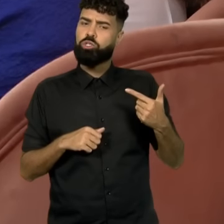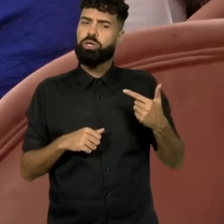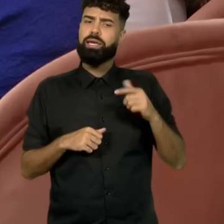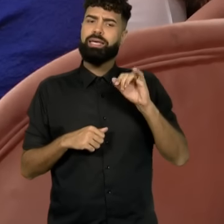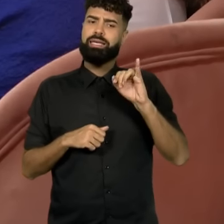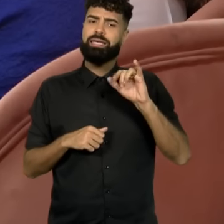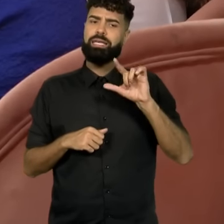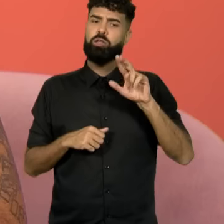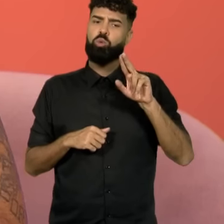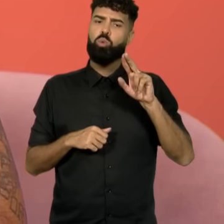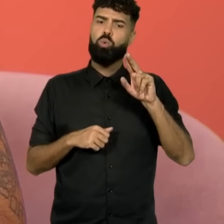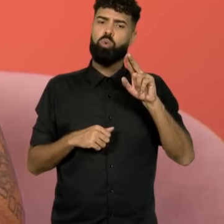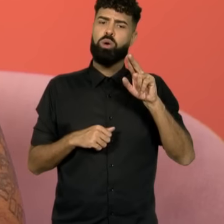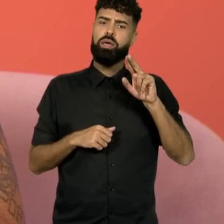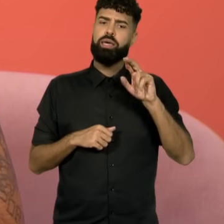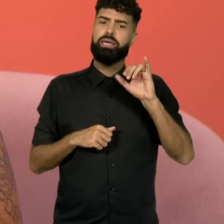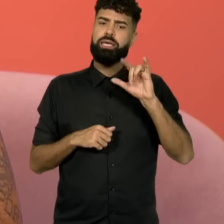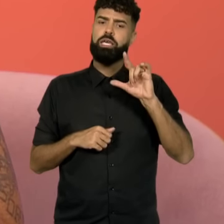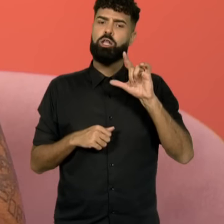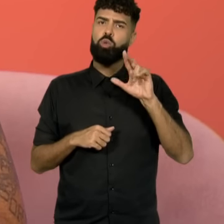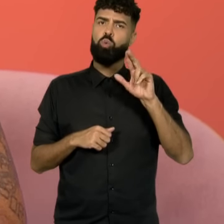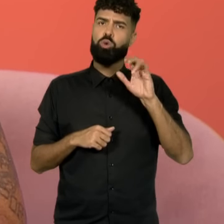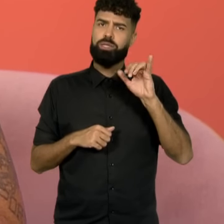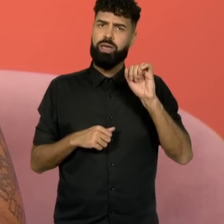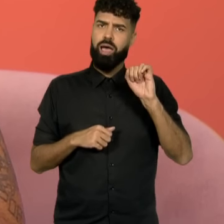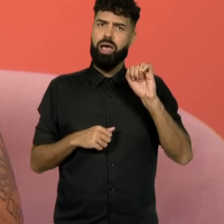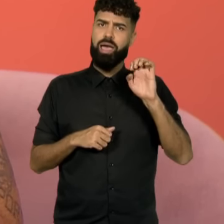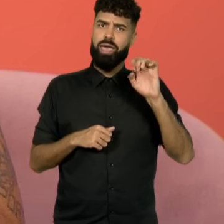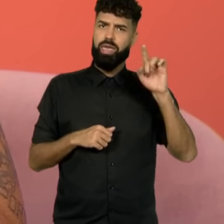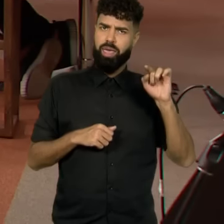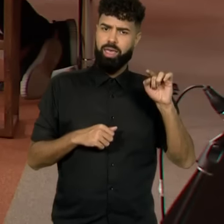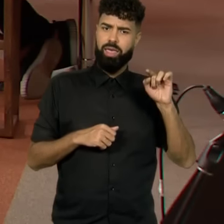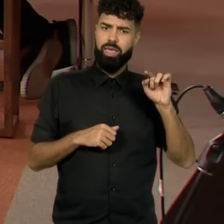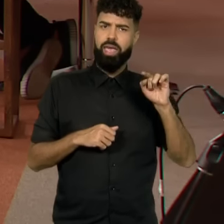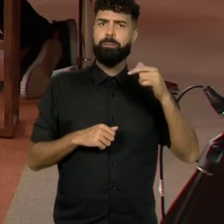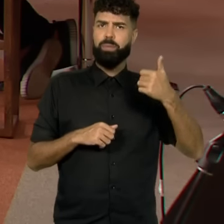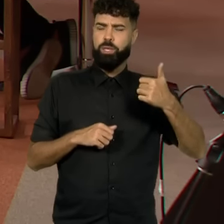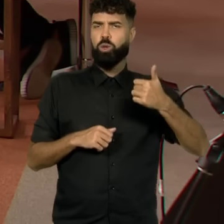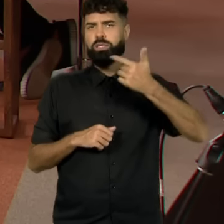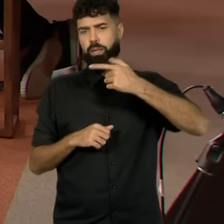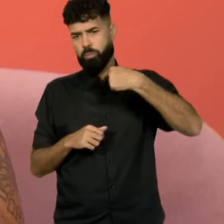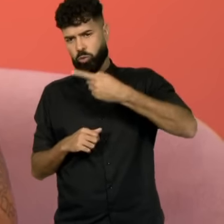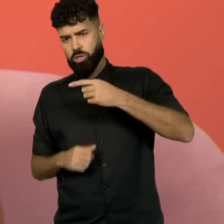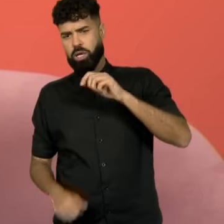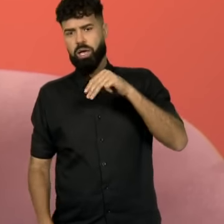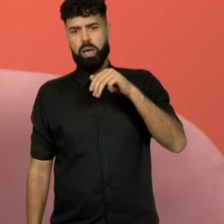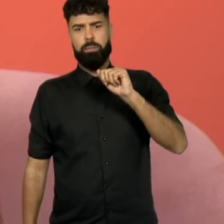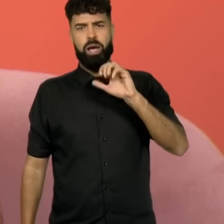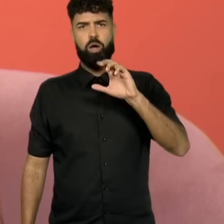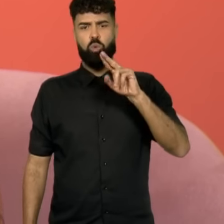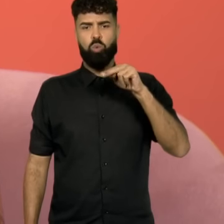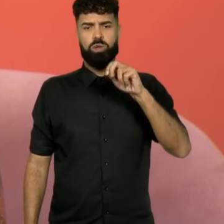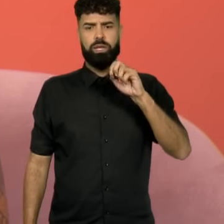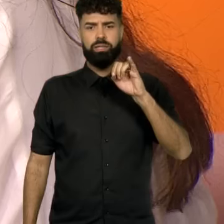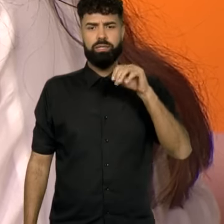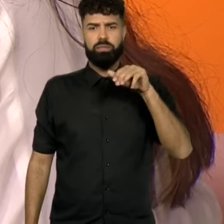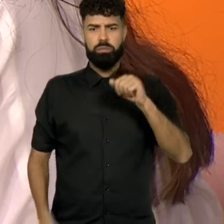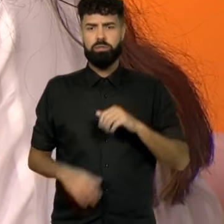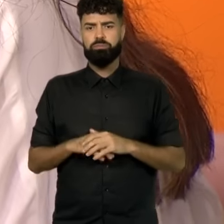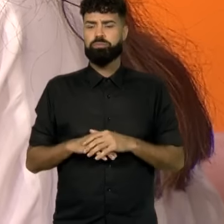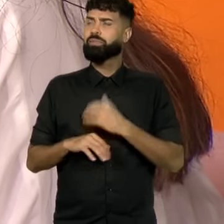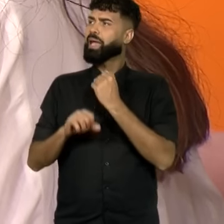Iluaiê. Iluaiê também. Também, antes de Macunaíma. Macunaíma, né? Ano que a